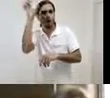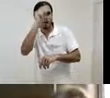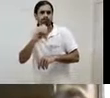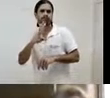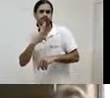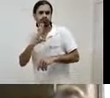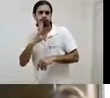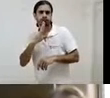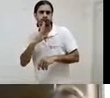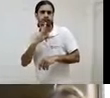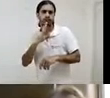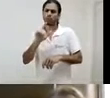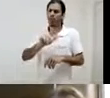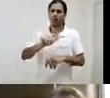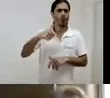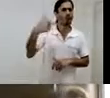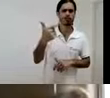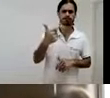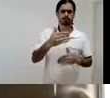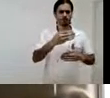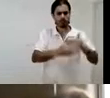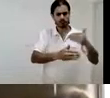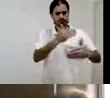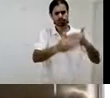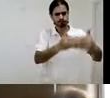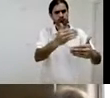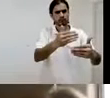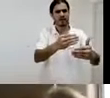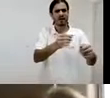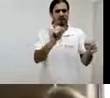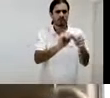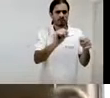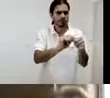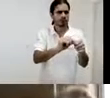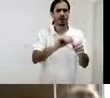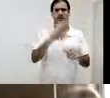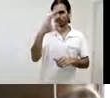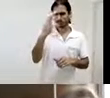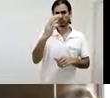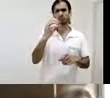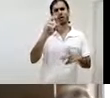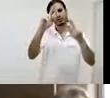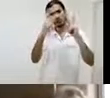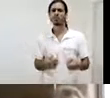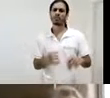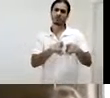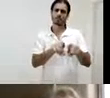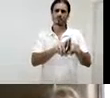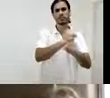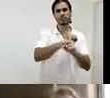produzir conhecimento por parte das ciências humanas e ciências sociais. Pode passar? Então, aqui,